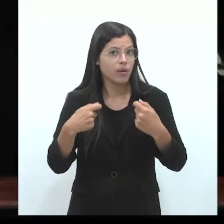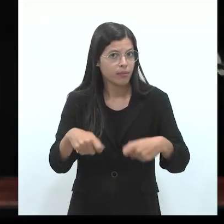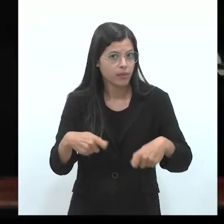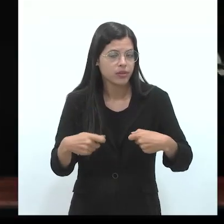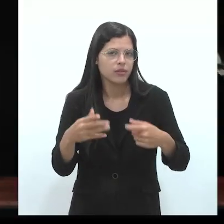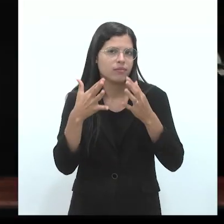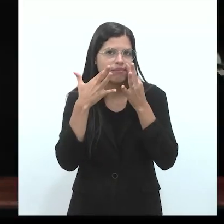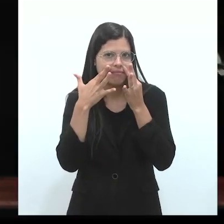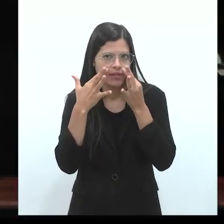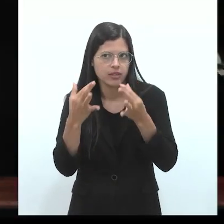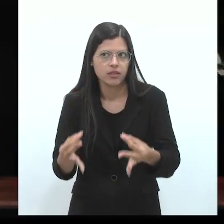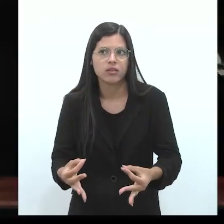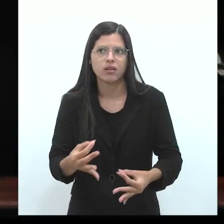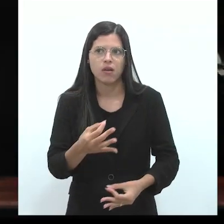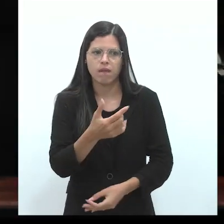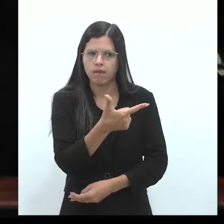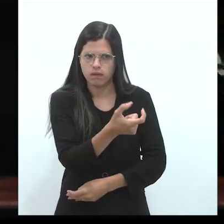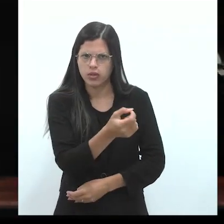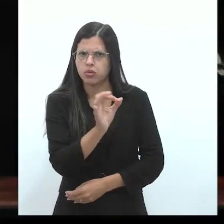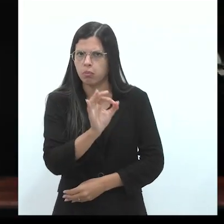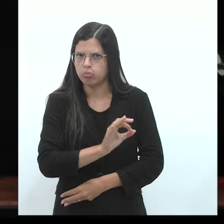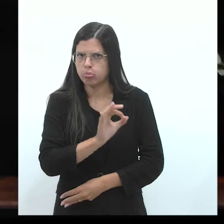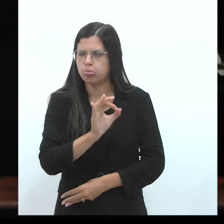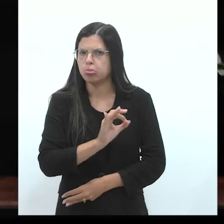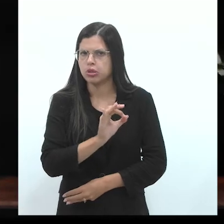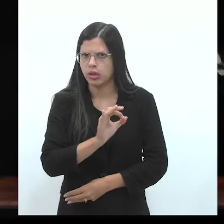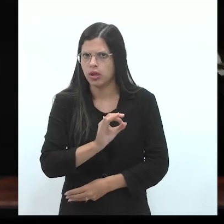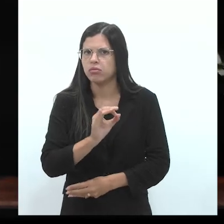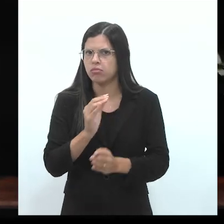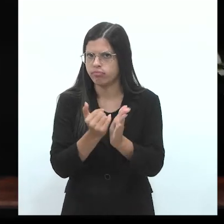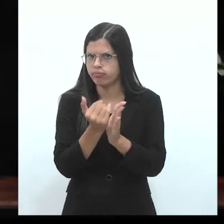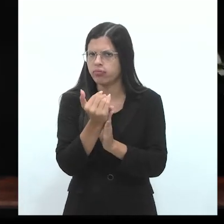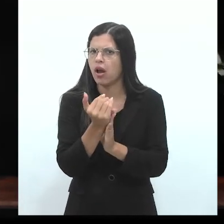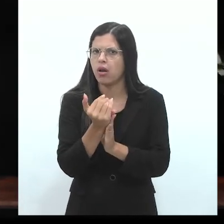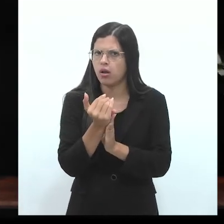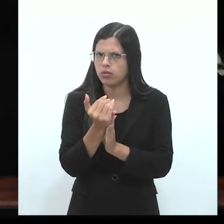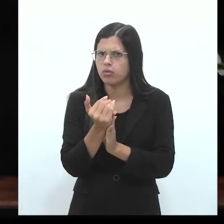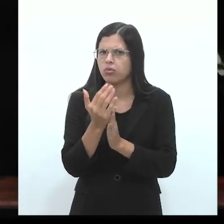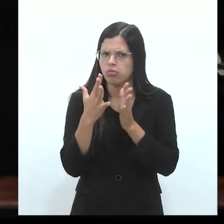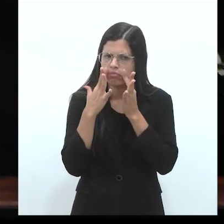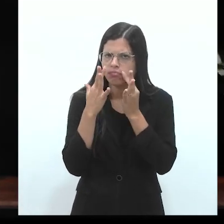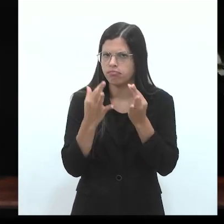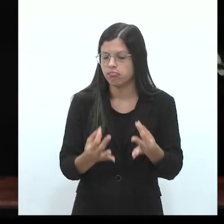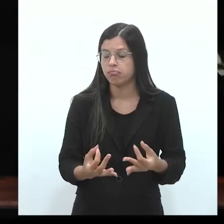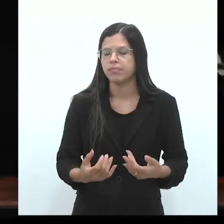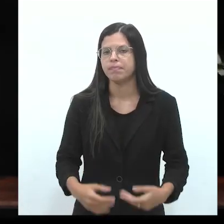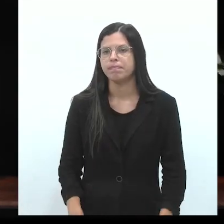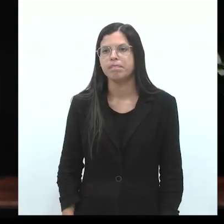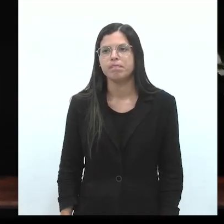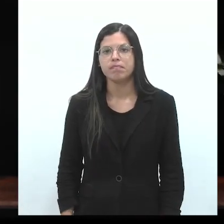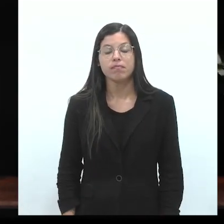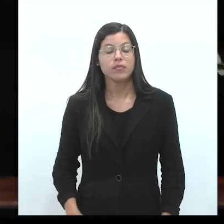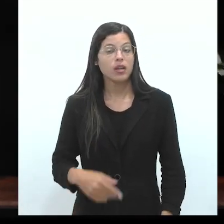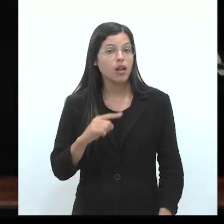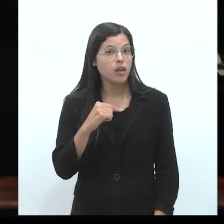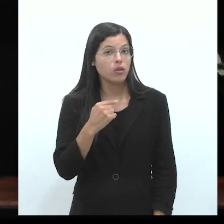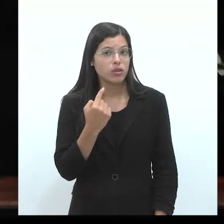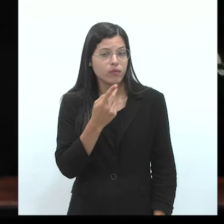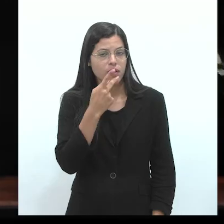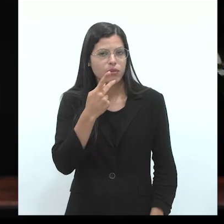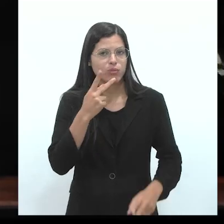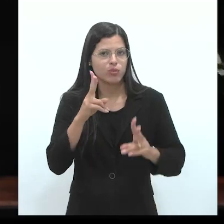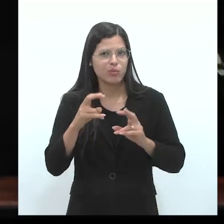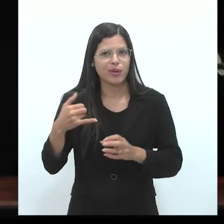de grupo vulnerável. É um número bem significativo, né? 20% bastante. É bastante coisa, né? Sim, sem dúvida. É um número que chama atenção. Quando a gente fala aí